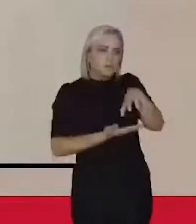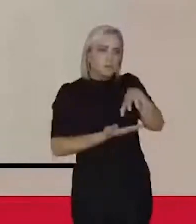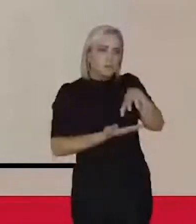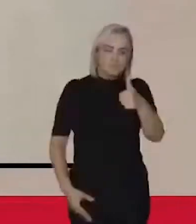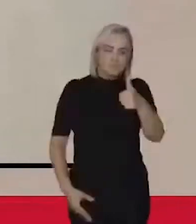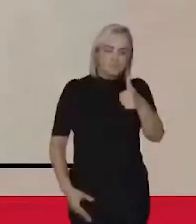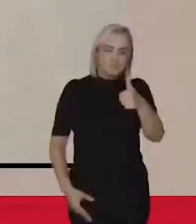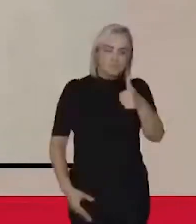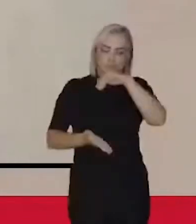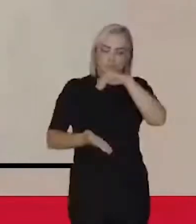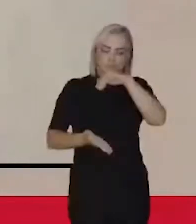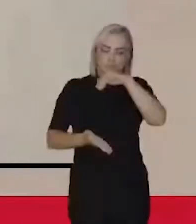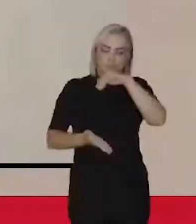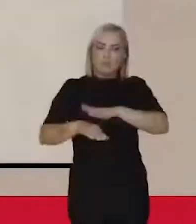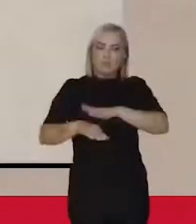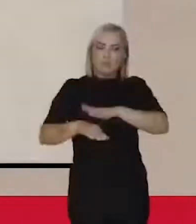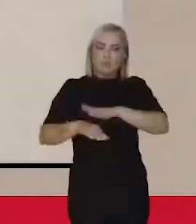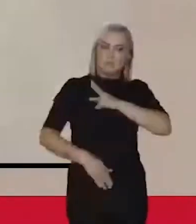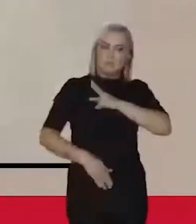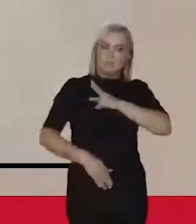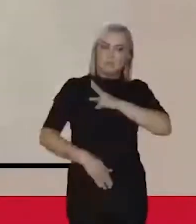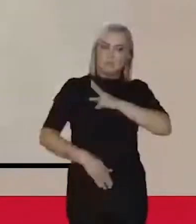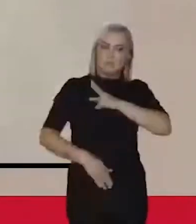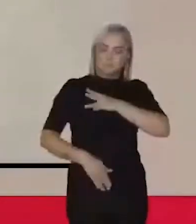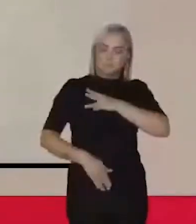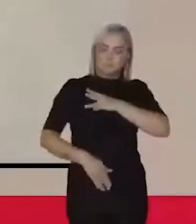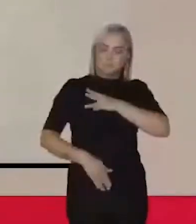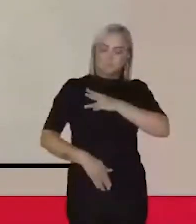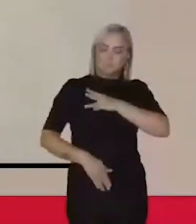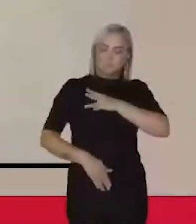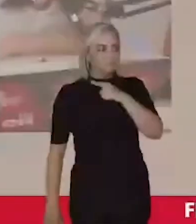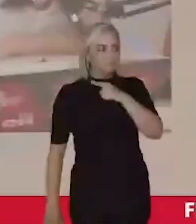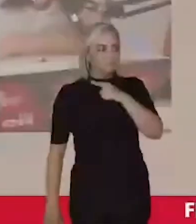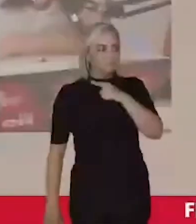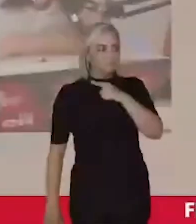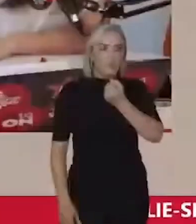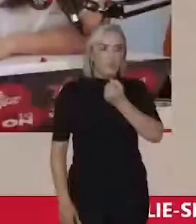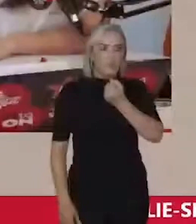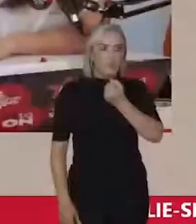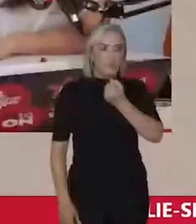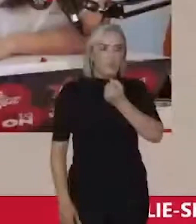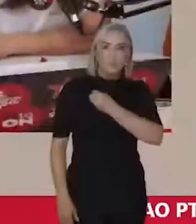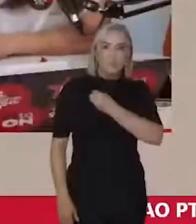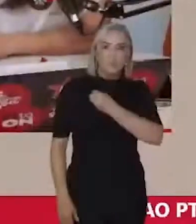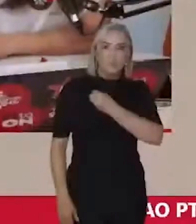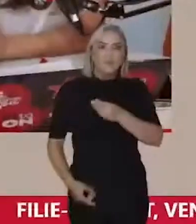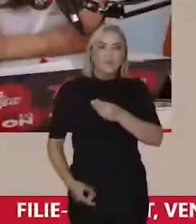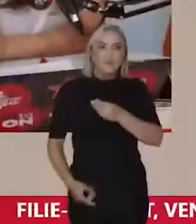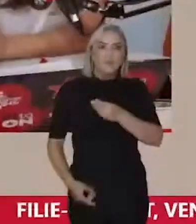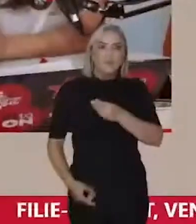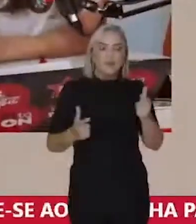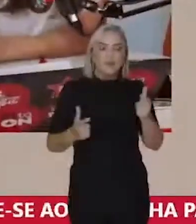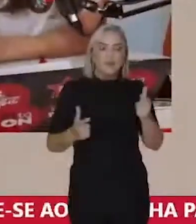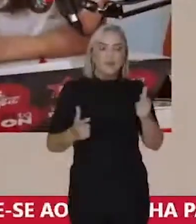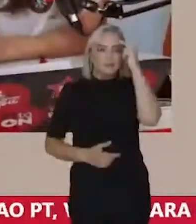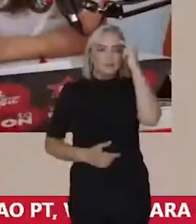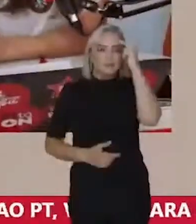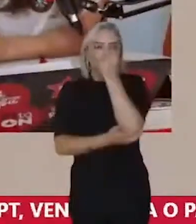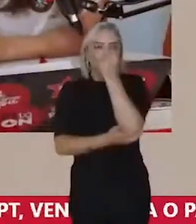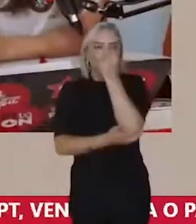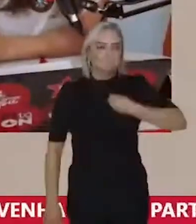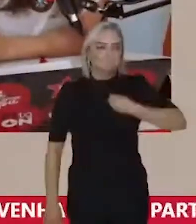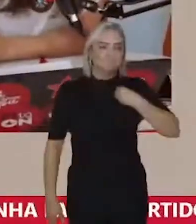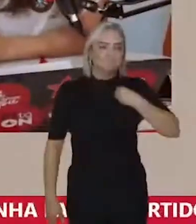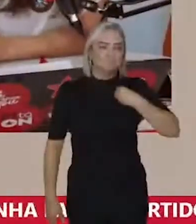a secretaria que teve o mais aumento. Então, nós tivemos um número recorde de participação de militantes, tivemos